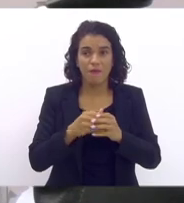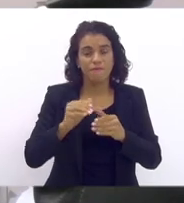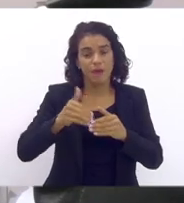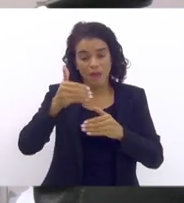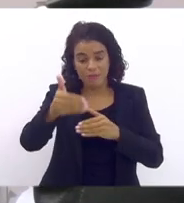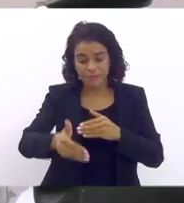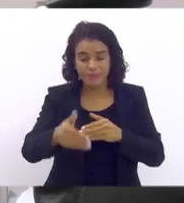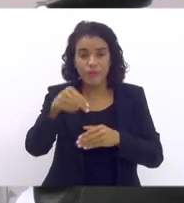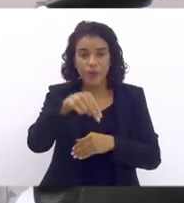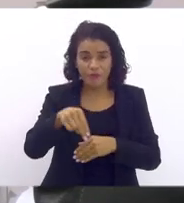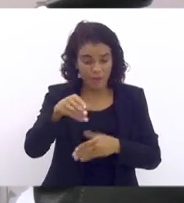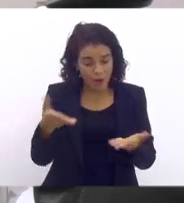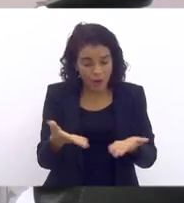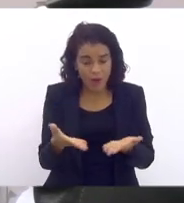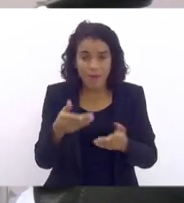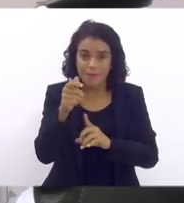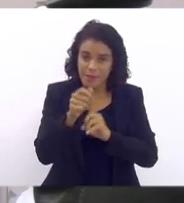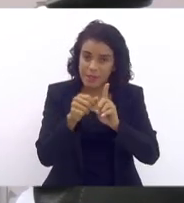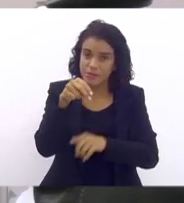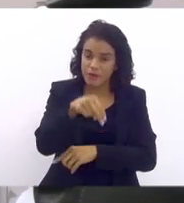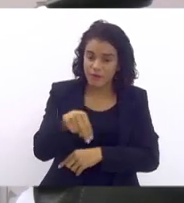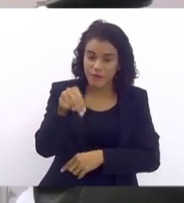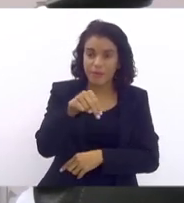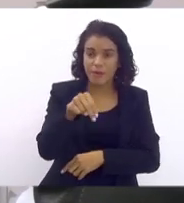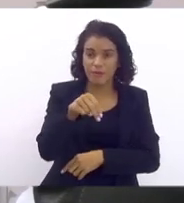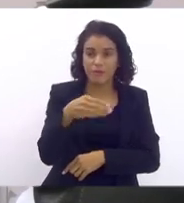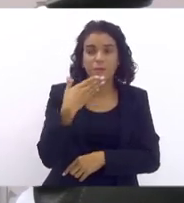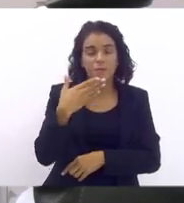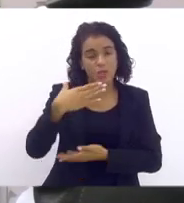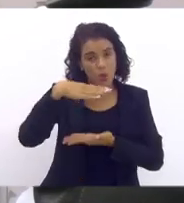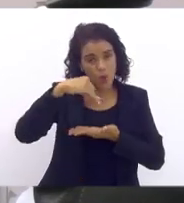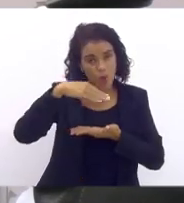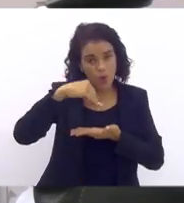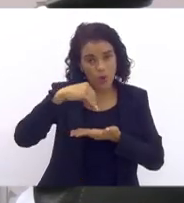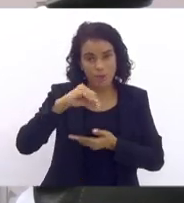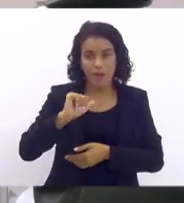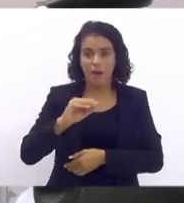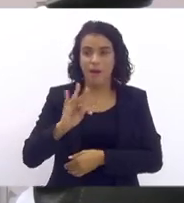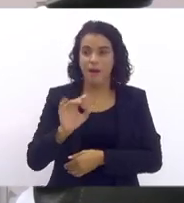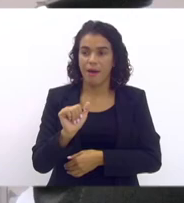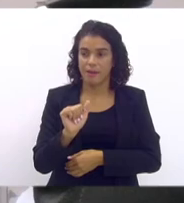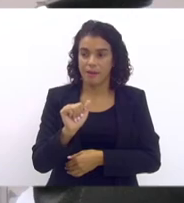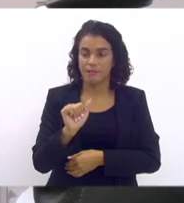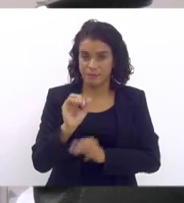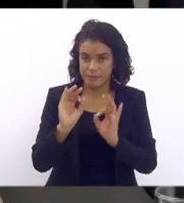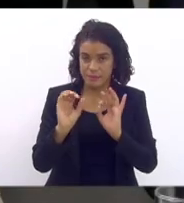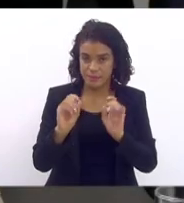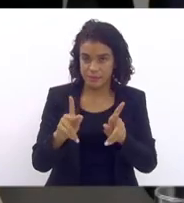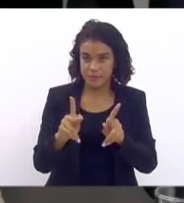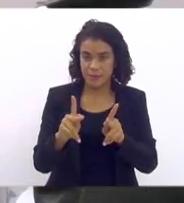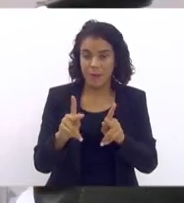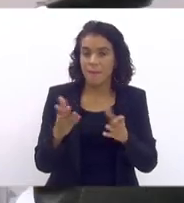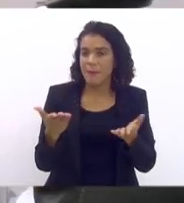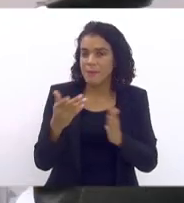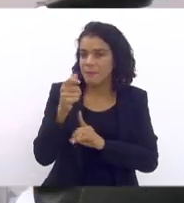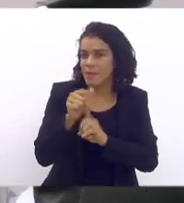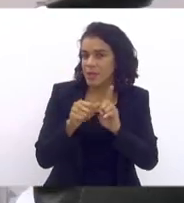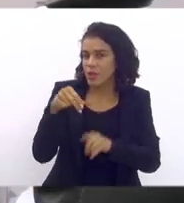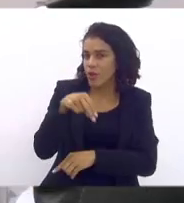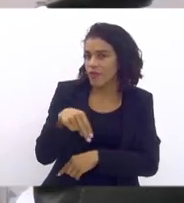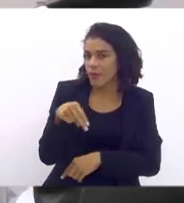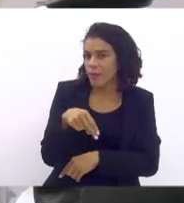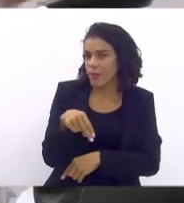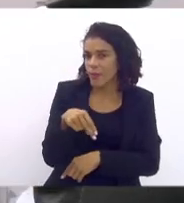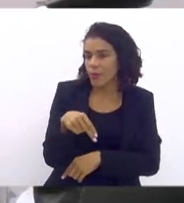nós estamos em novembro vamos solicitar cópia dessa ata dessa reunião de instalação não é isso agora Novembro Qual objeto de